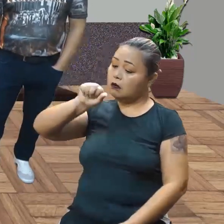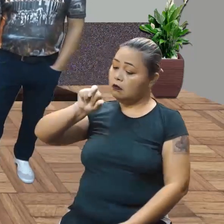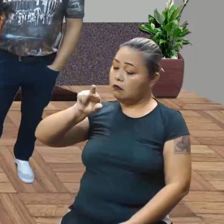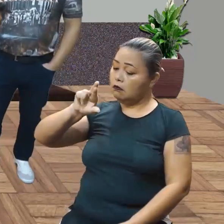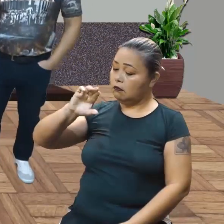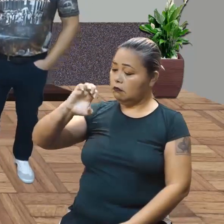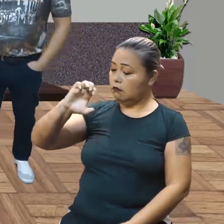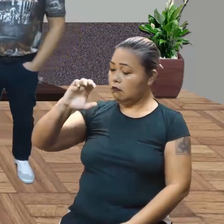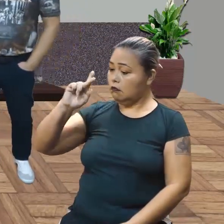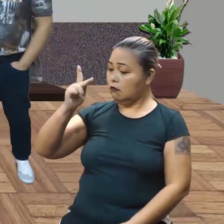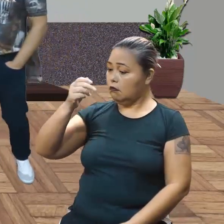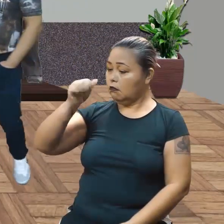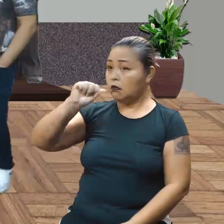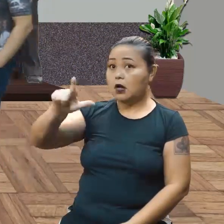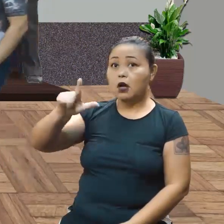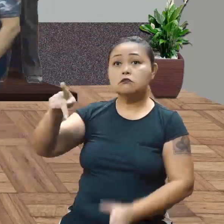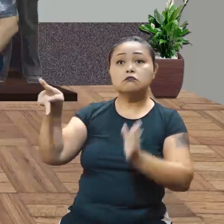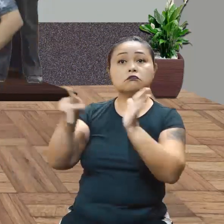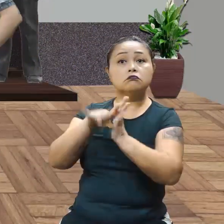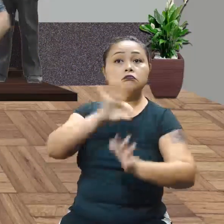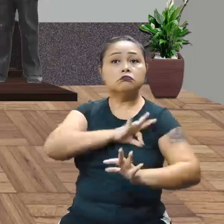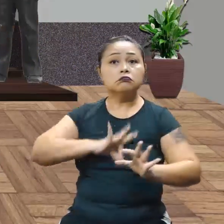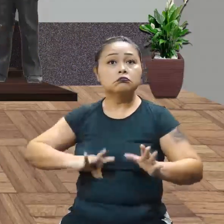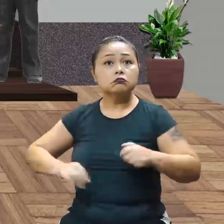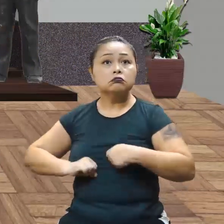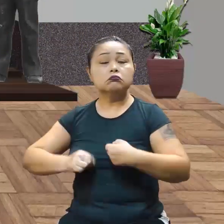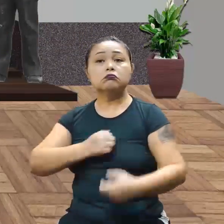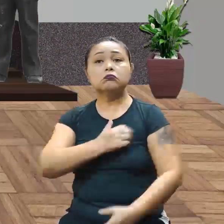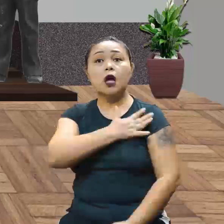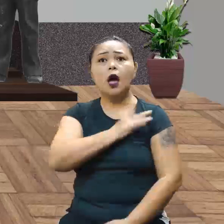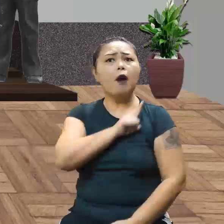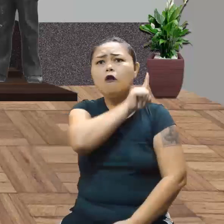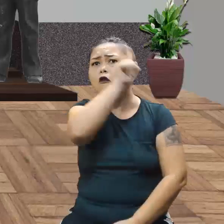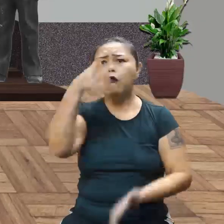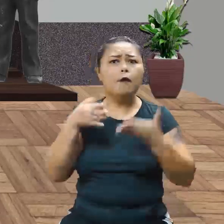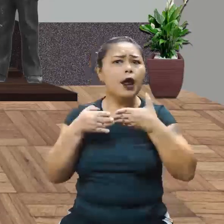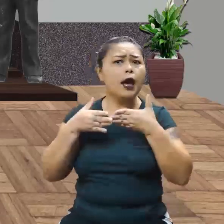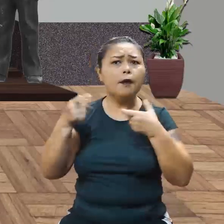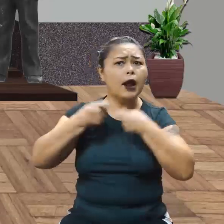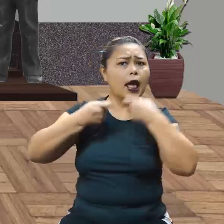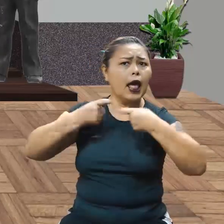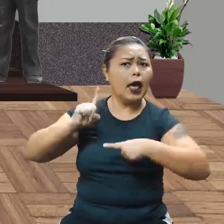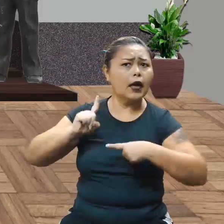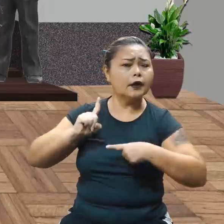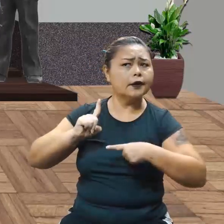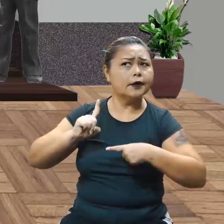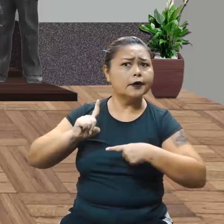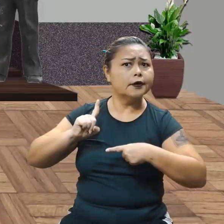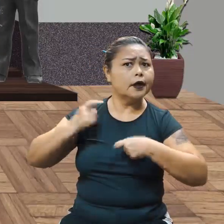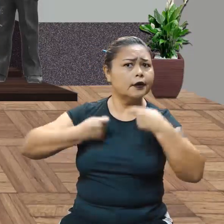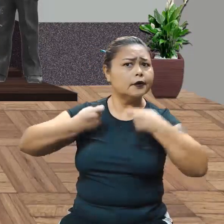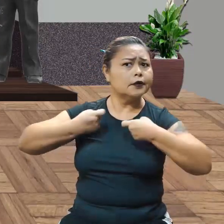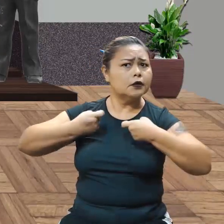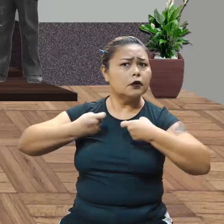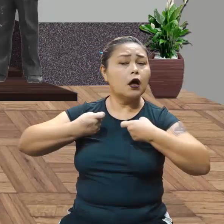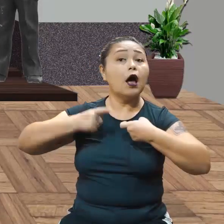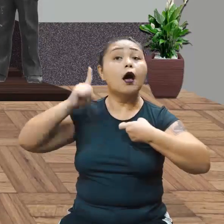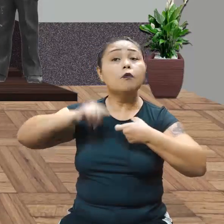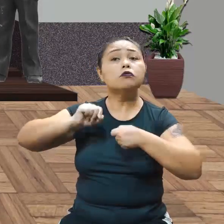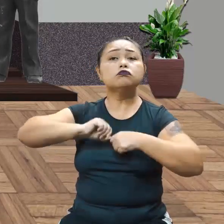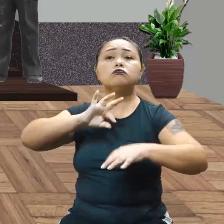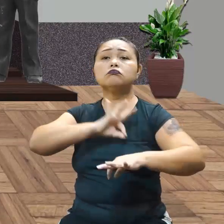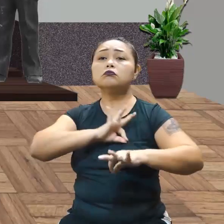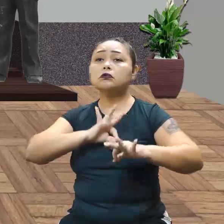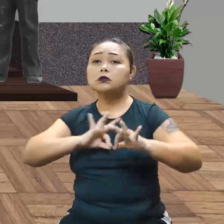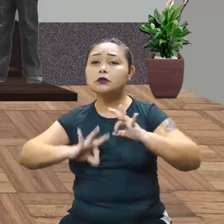Marechal do Exército. Mas, professor, o Rondon não foi para a guerra. Por isso que ele era o